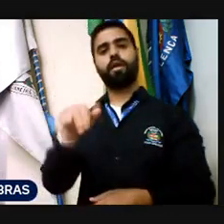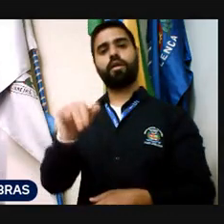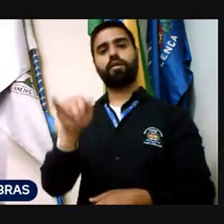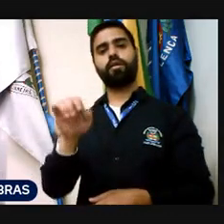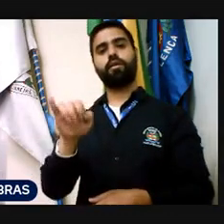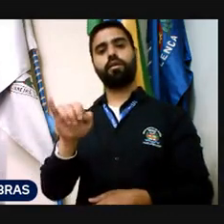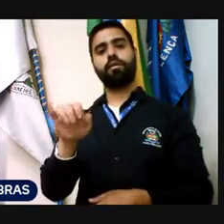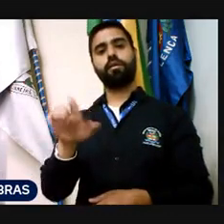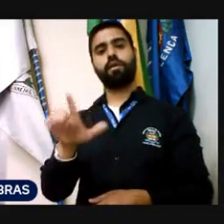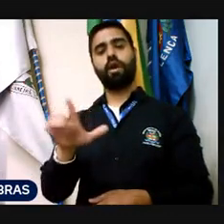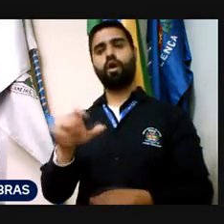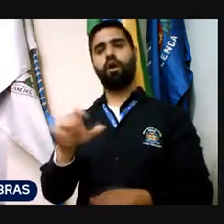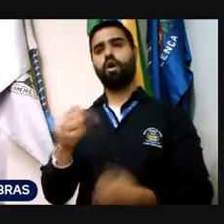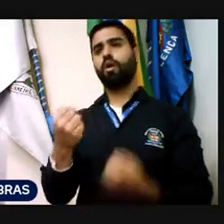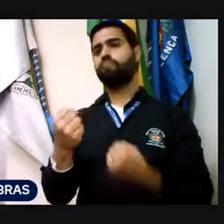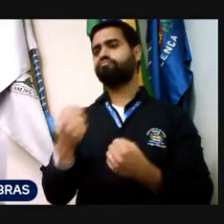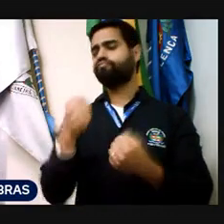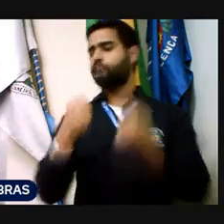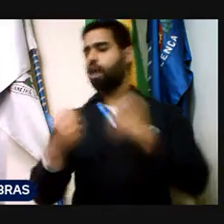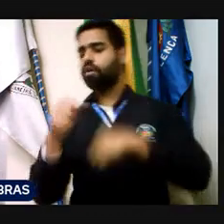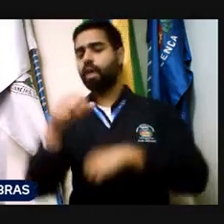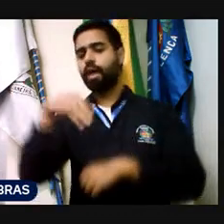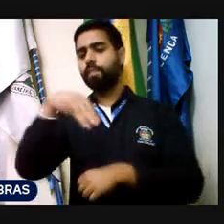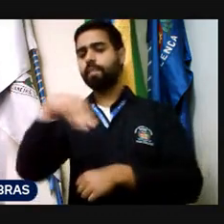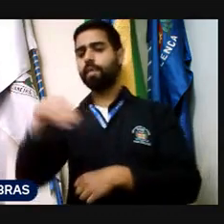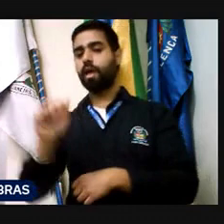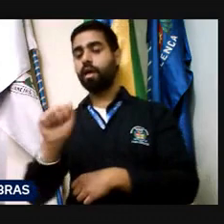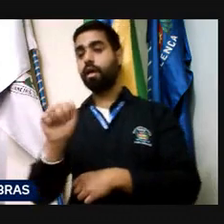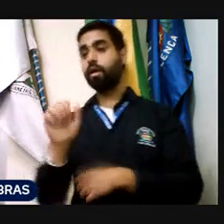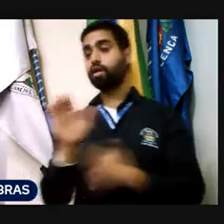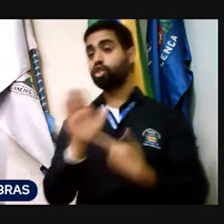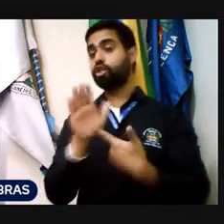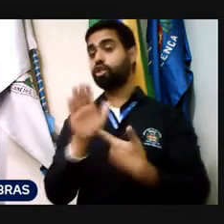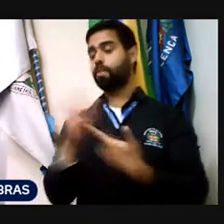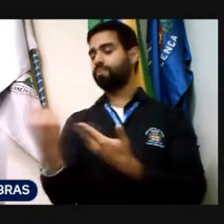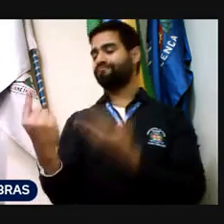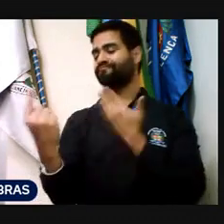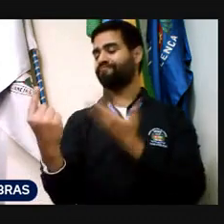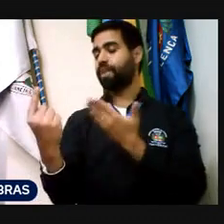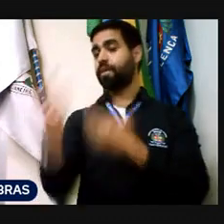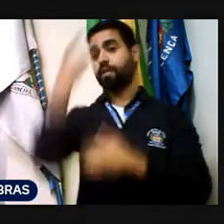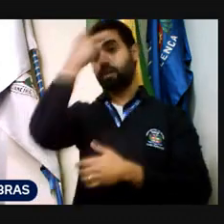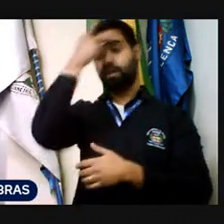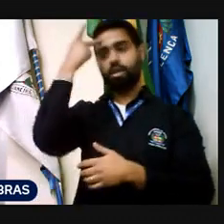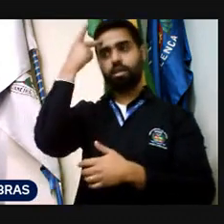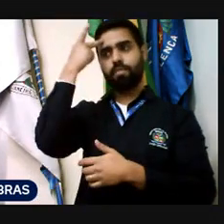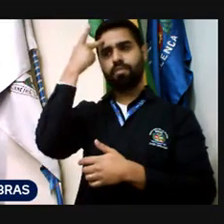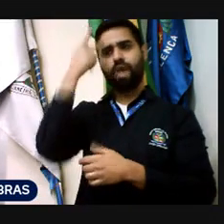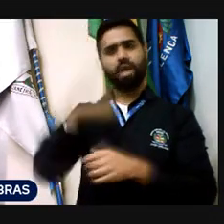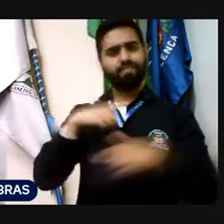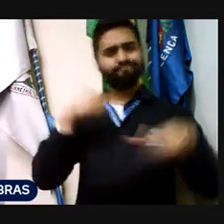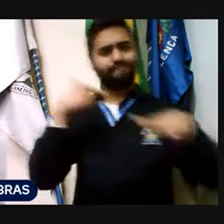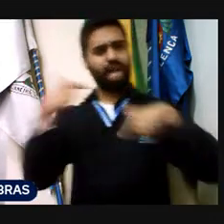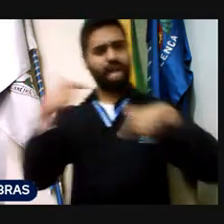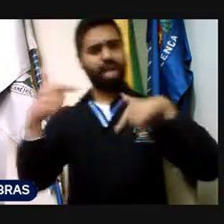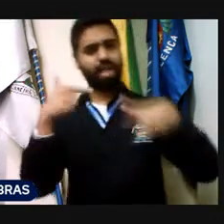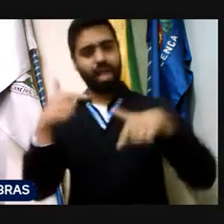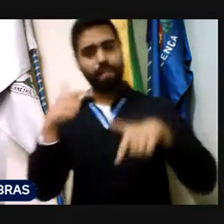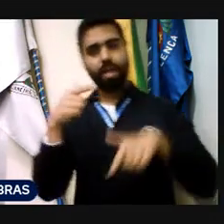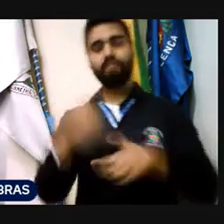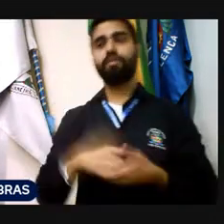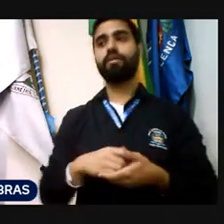Miojo, lutador de MMA. Apresentamos essa como forma de honraria a esse atleta que, através de muito empenho, dedicação e